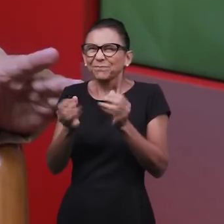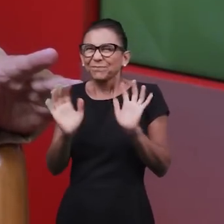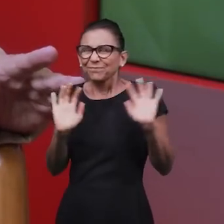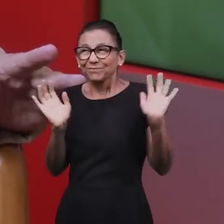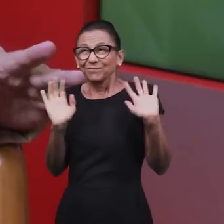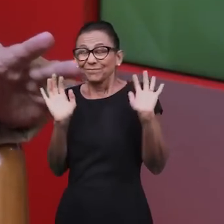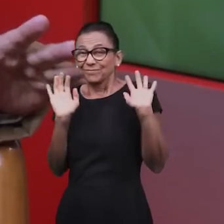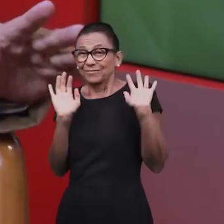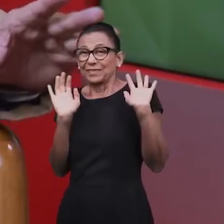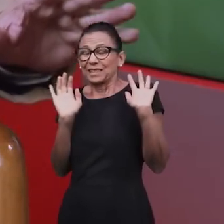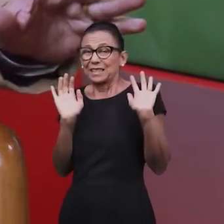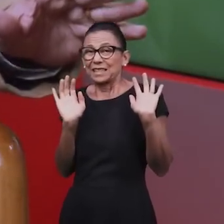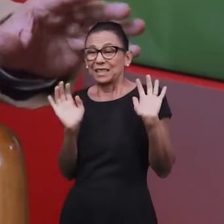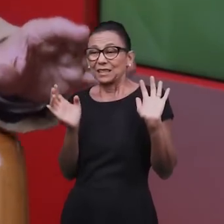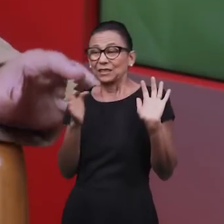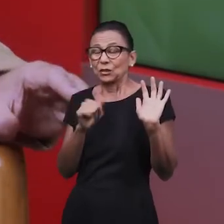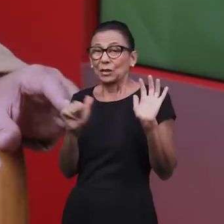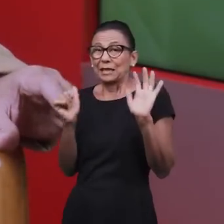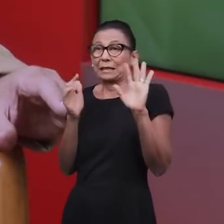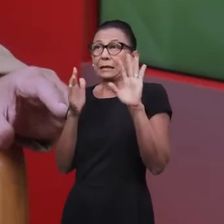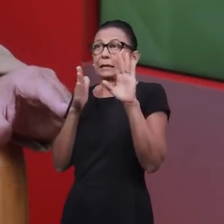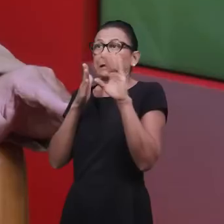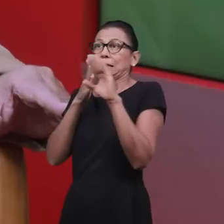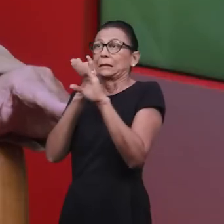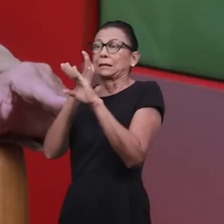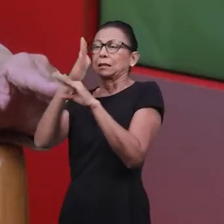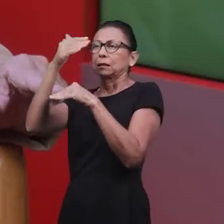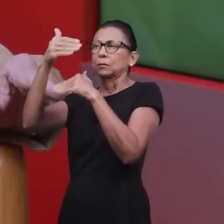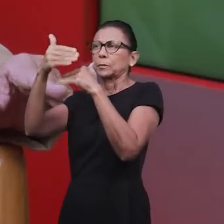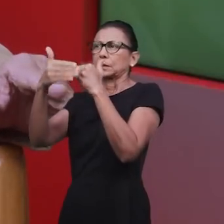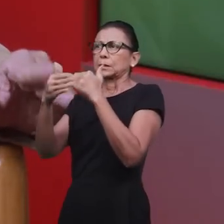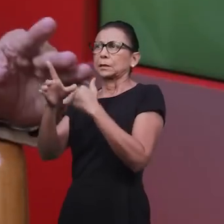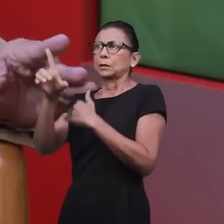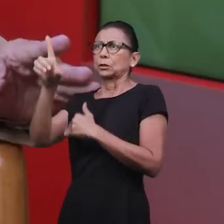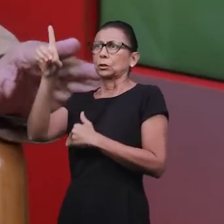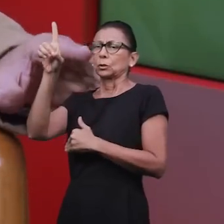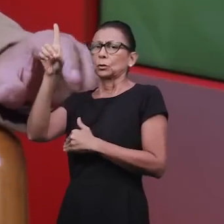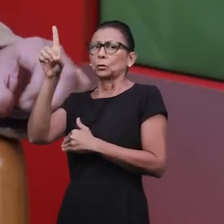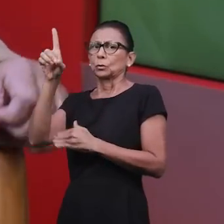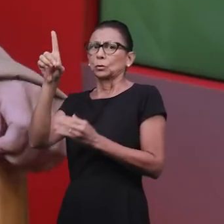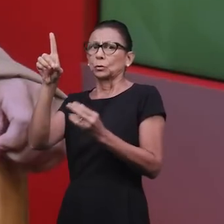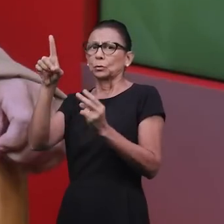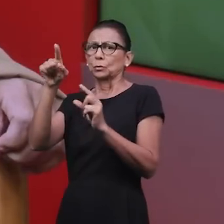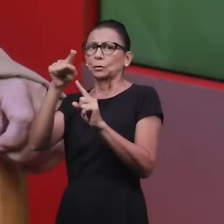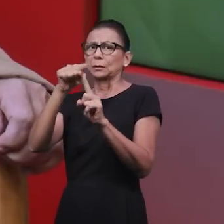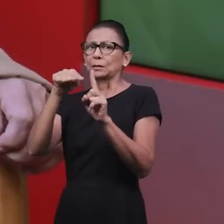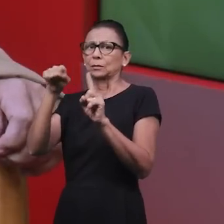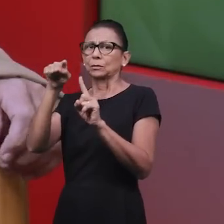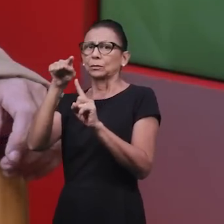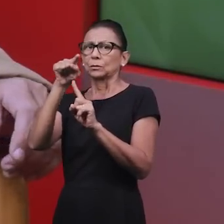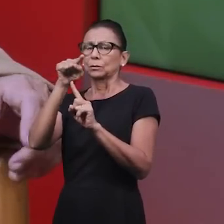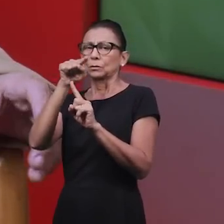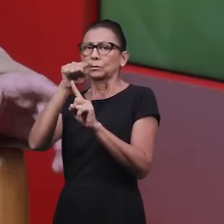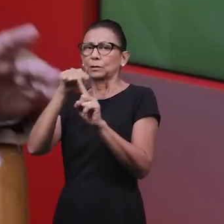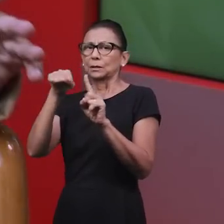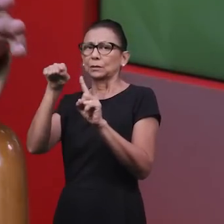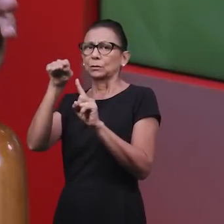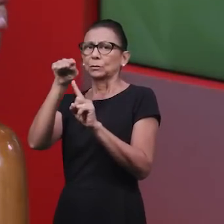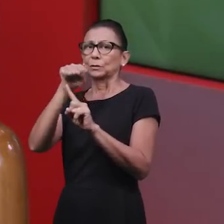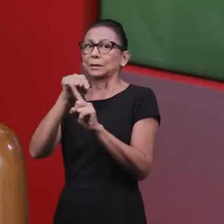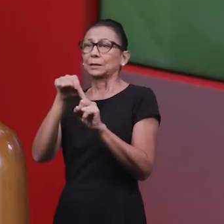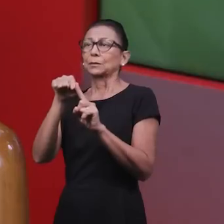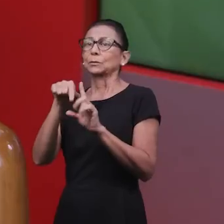entrar no santuário do Altíssimo, de um Deus 3 vezes santo? Então,